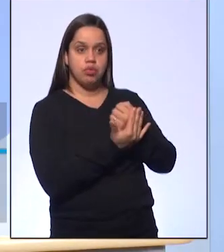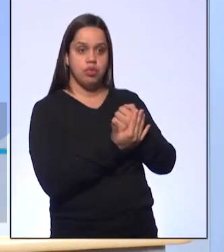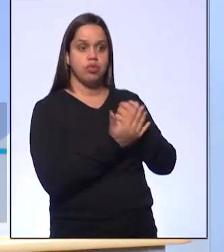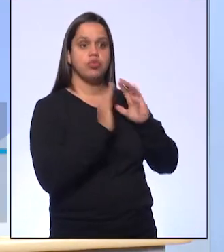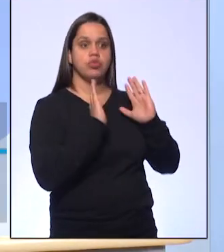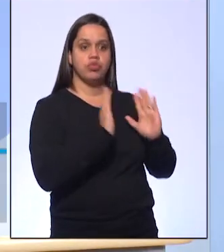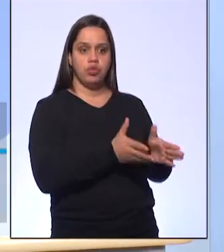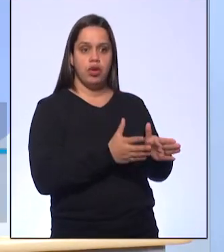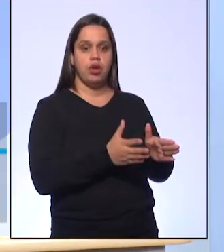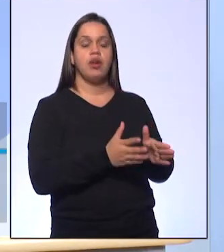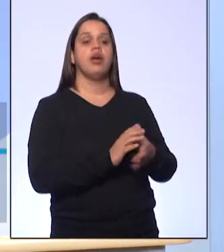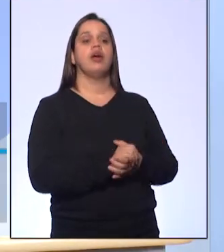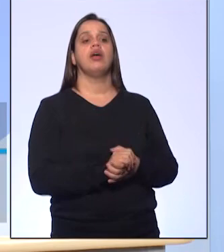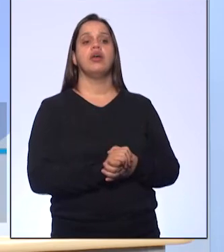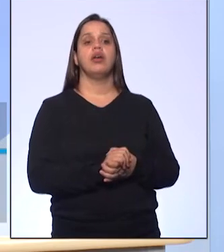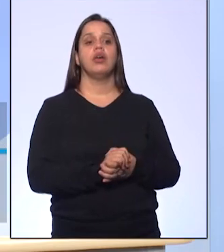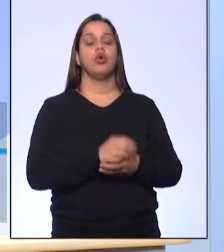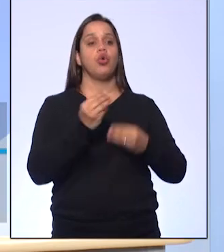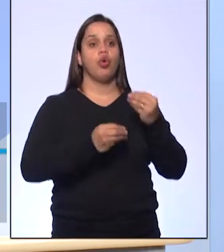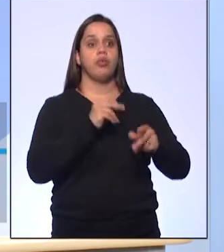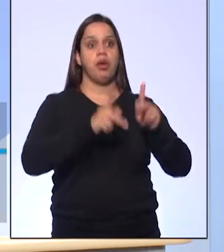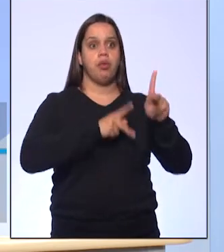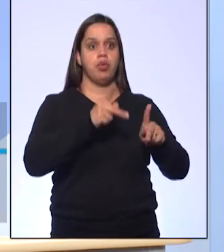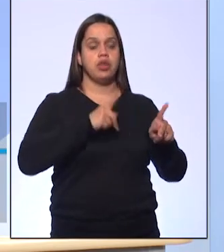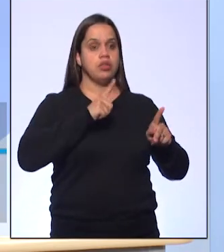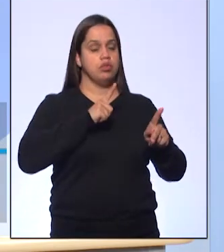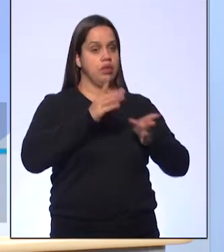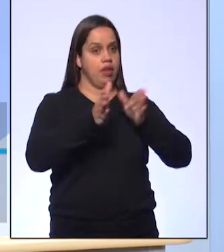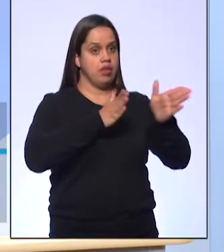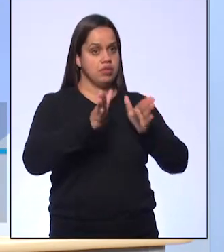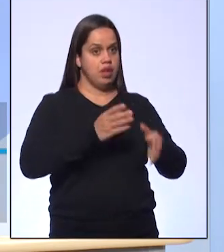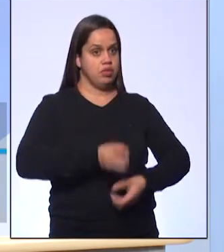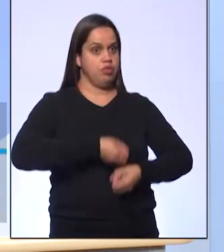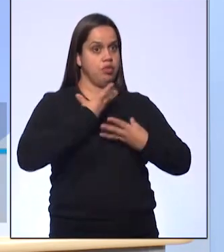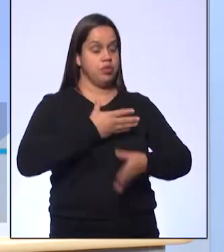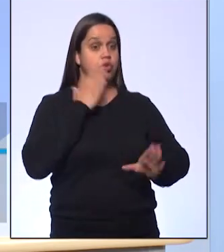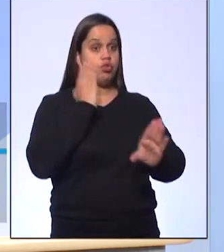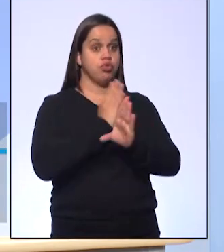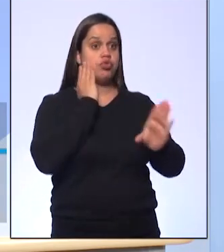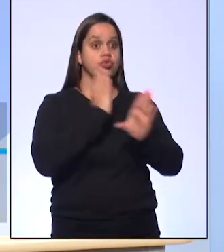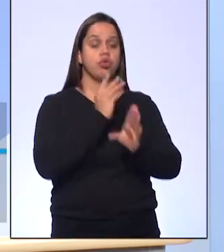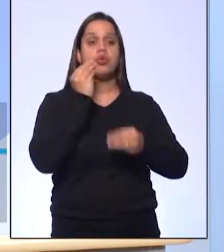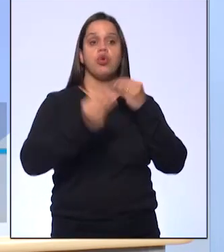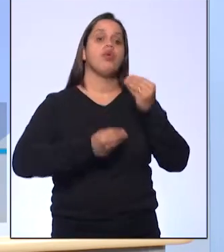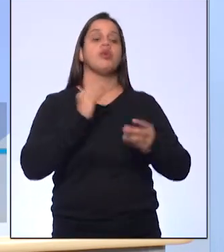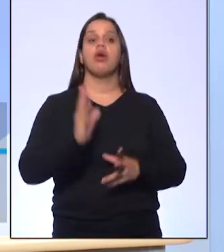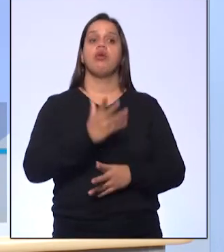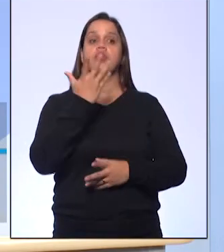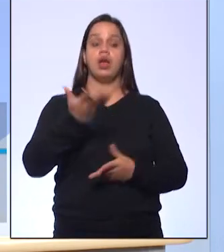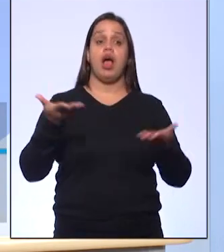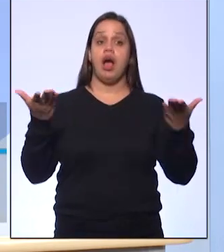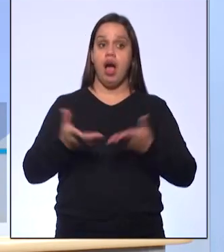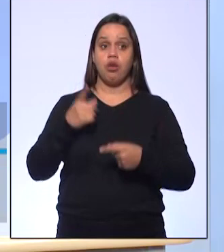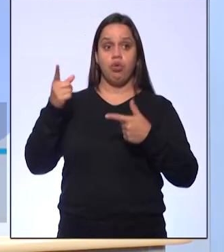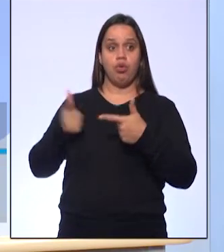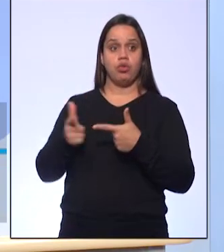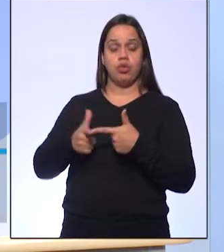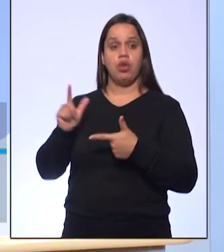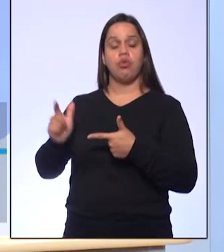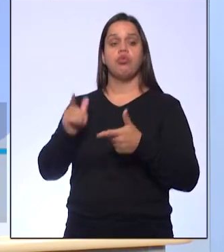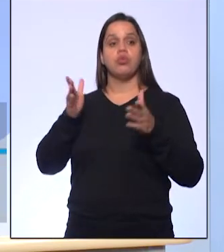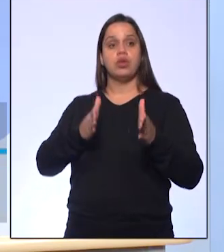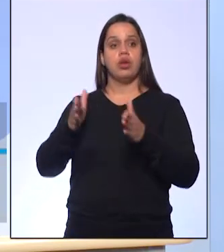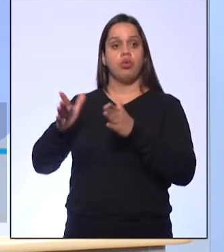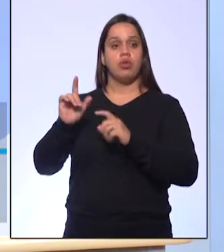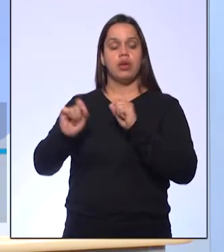né, como que a população teve acesso a essa informação, né, da descoberta desse vírus e tudo mais. E agora nós vamos para a segunda